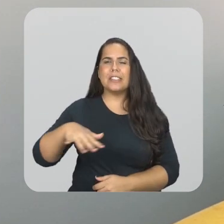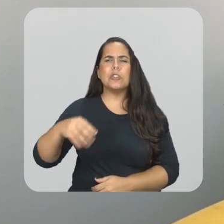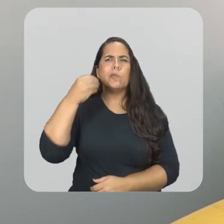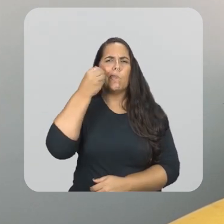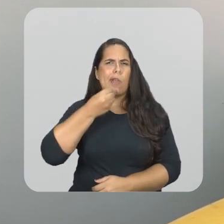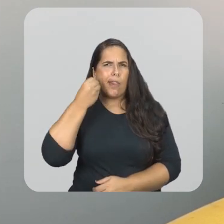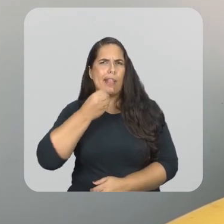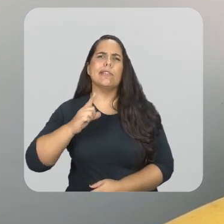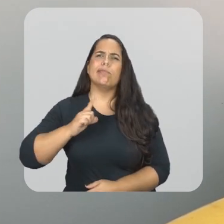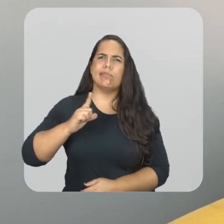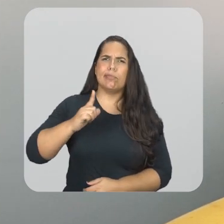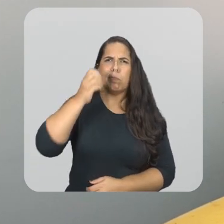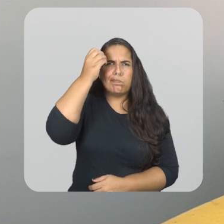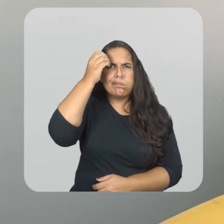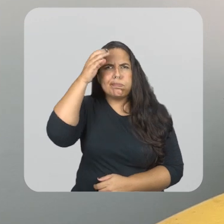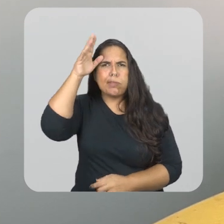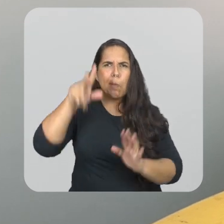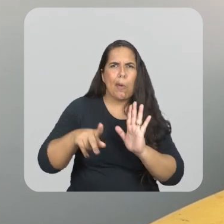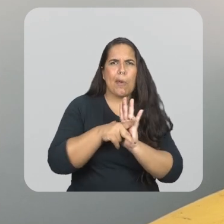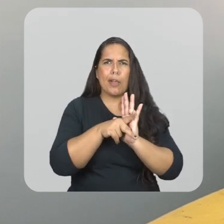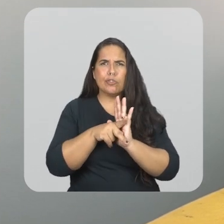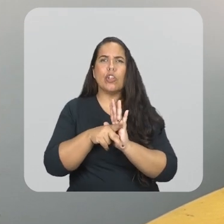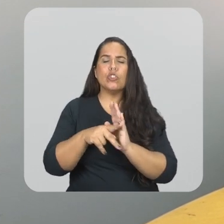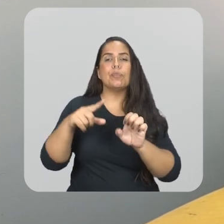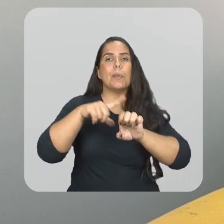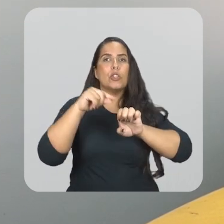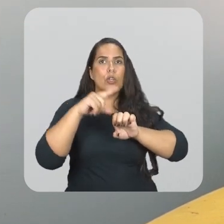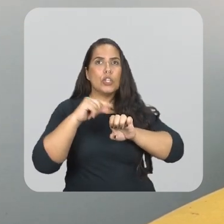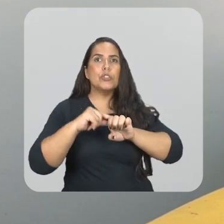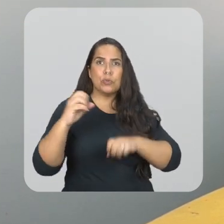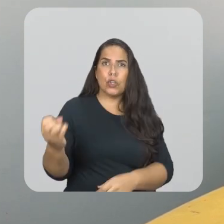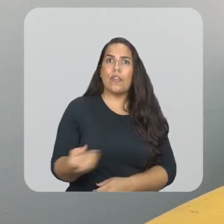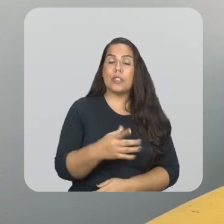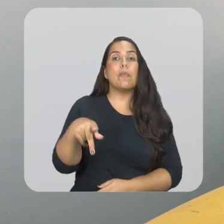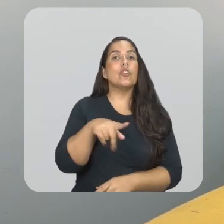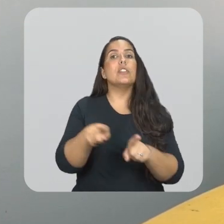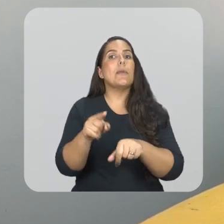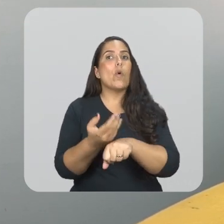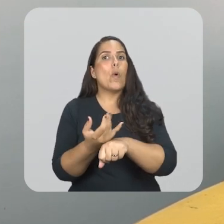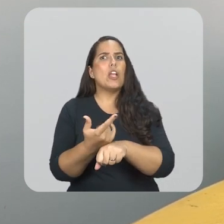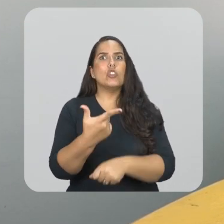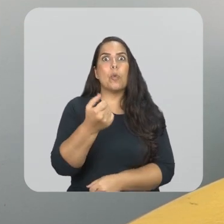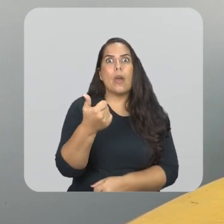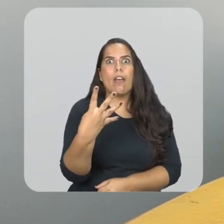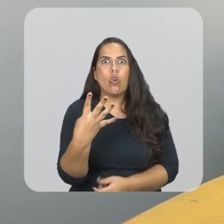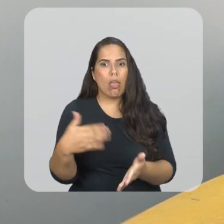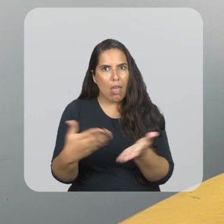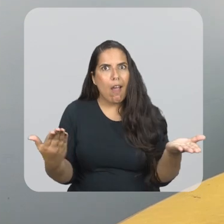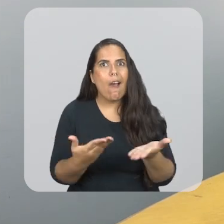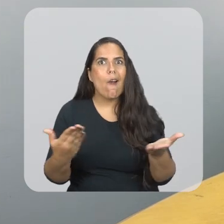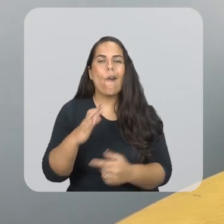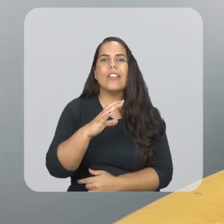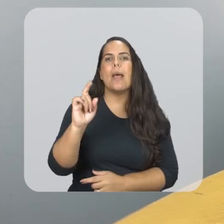sua vasta experiência em propriedade intelectual, inovação e empreendedorismo. E também professora da UERJ desde